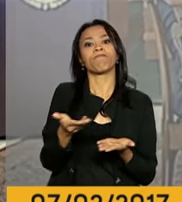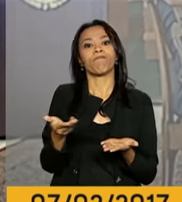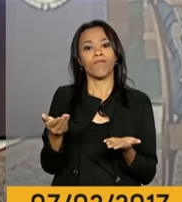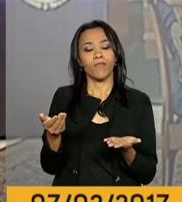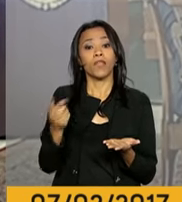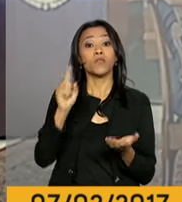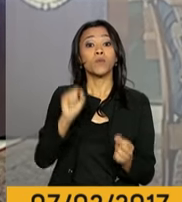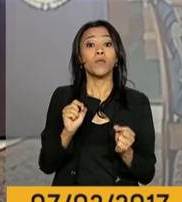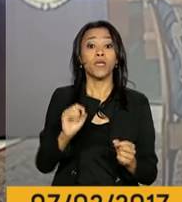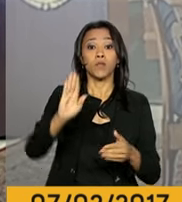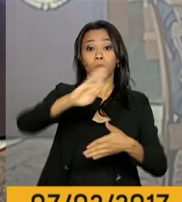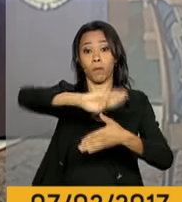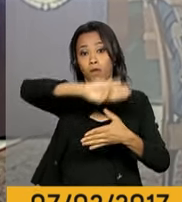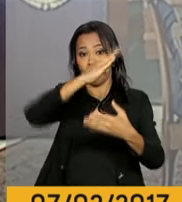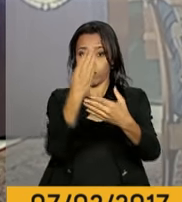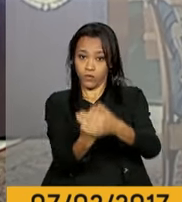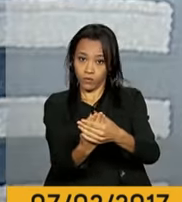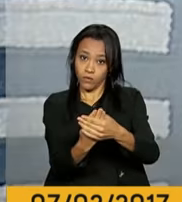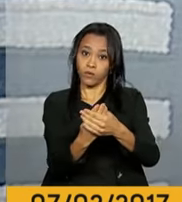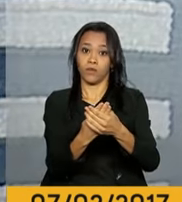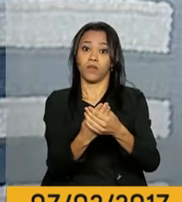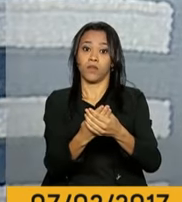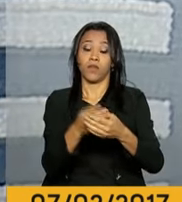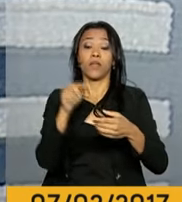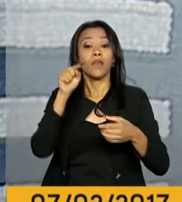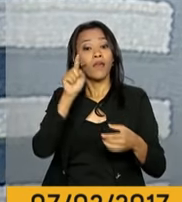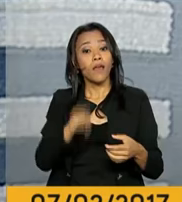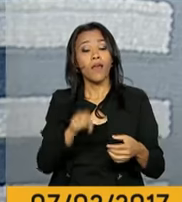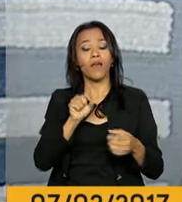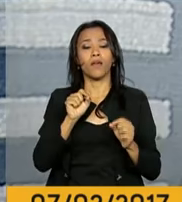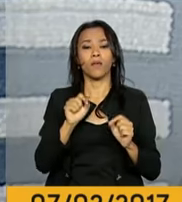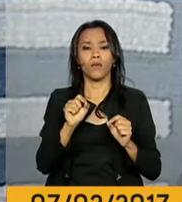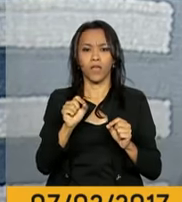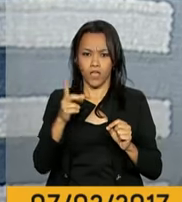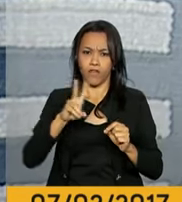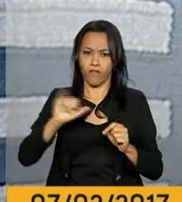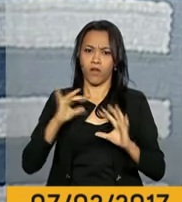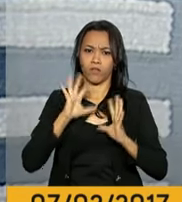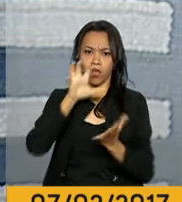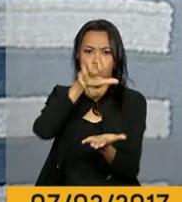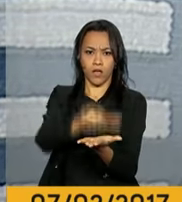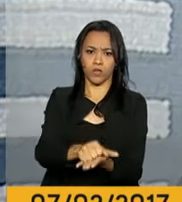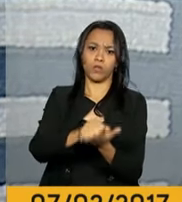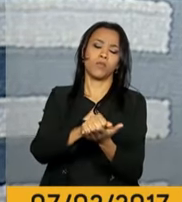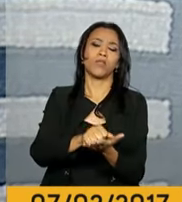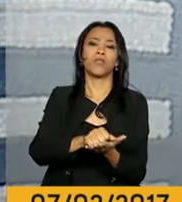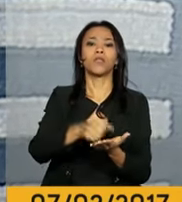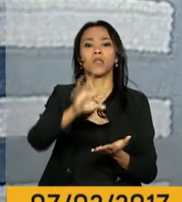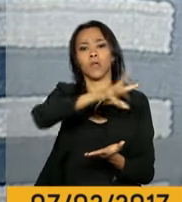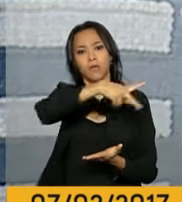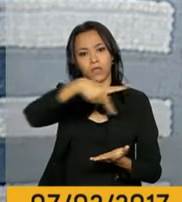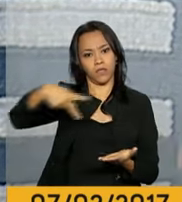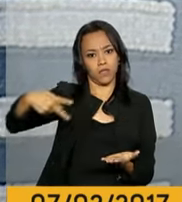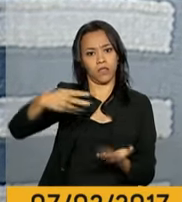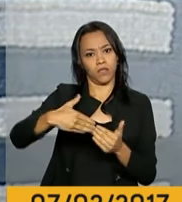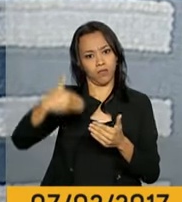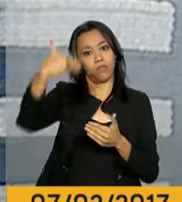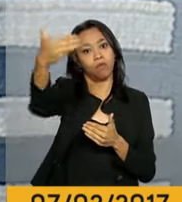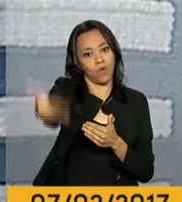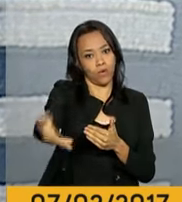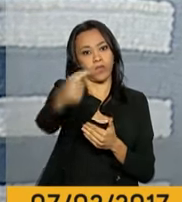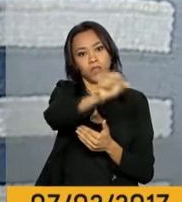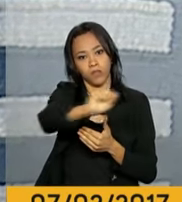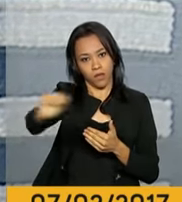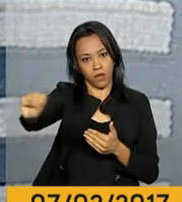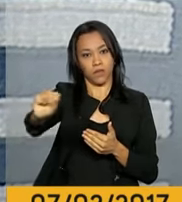original do mercul que nos cumpre presidir ao longo deste ano neste semestre vossa excelência no semestre que